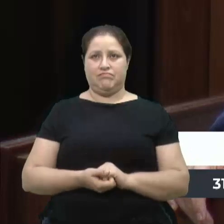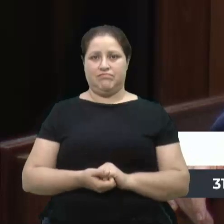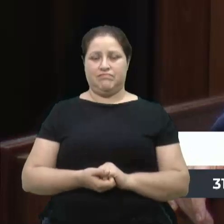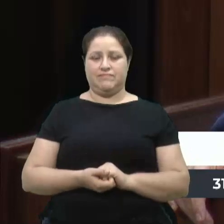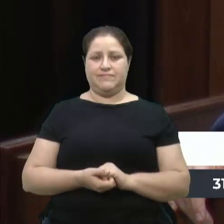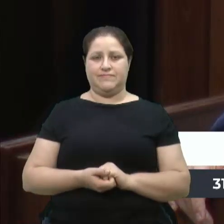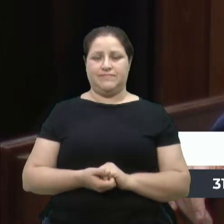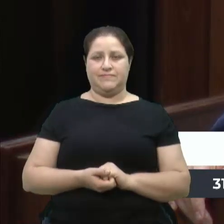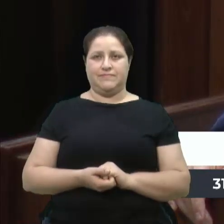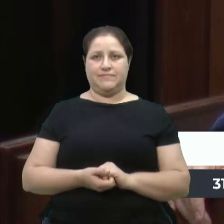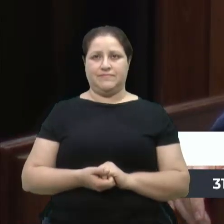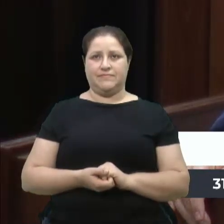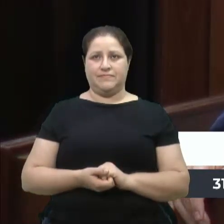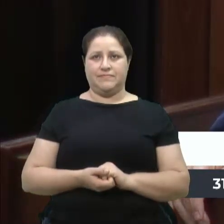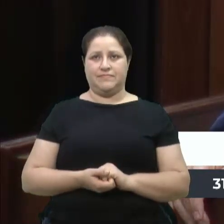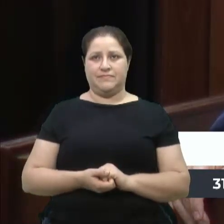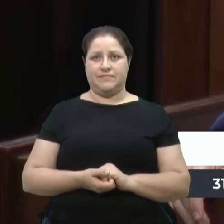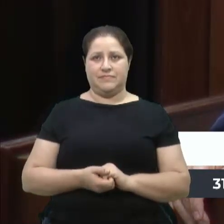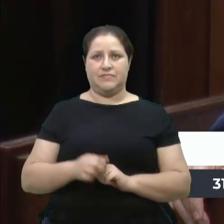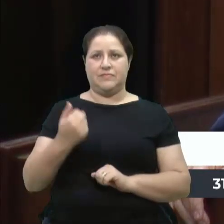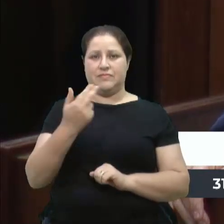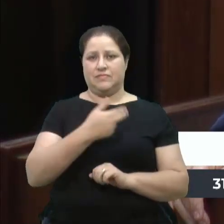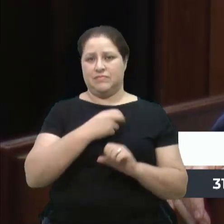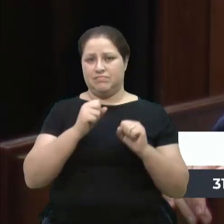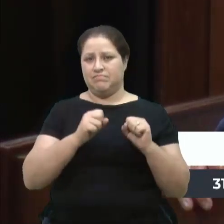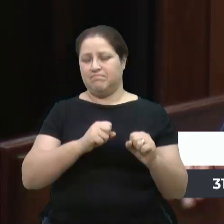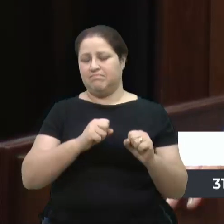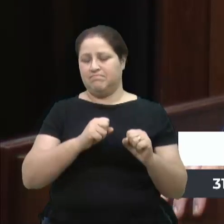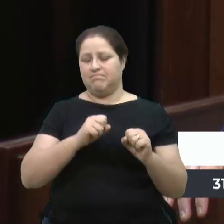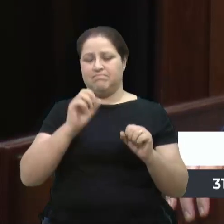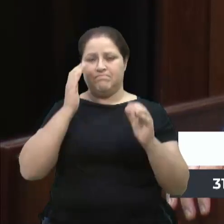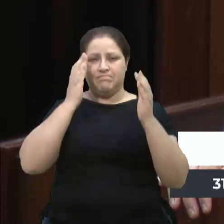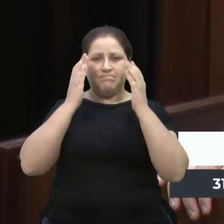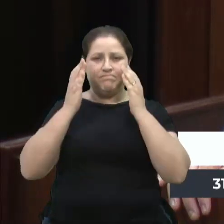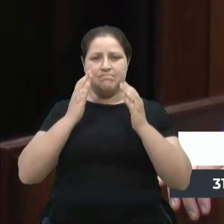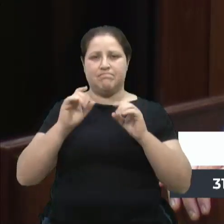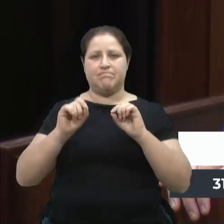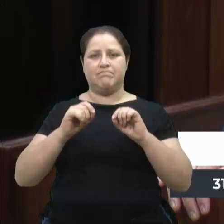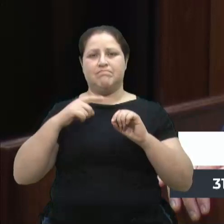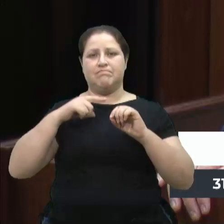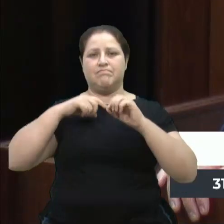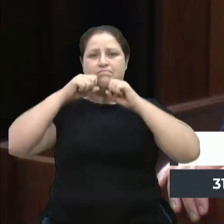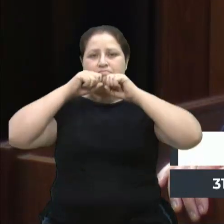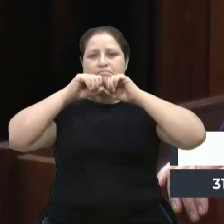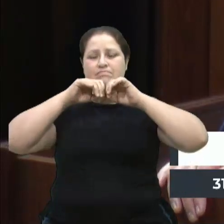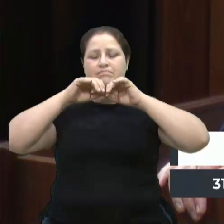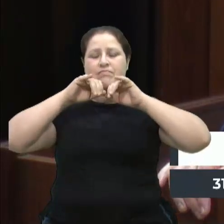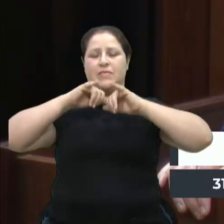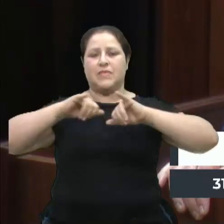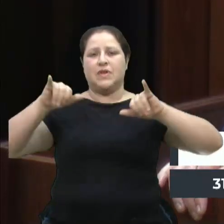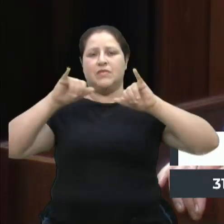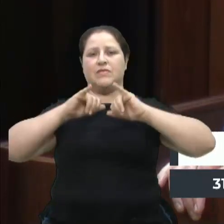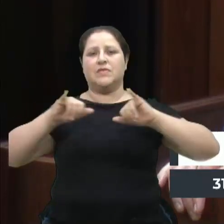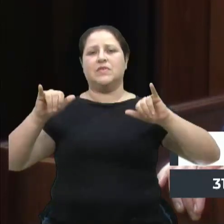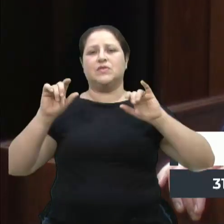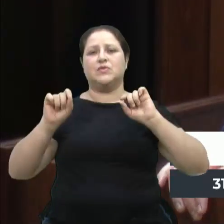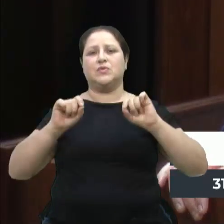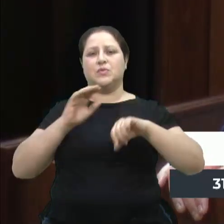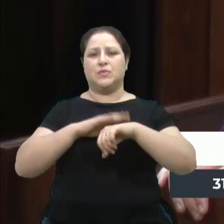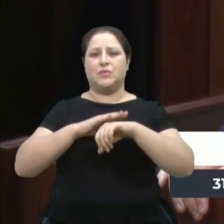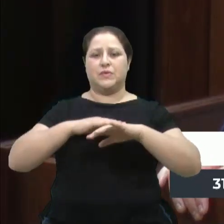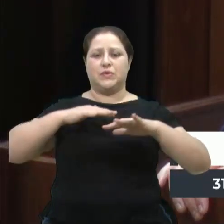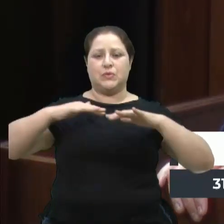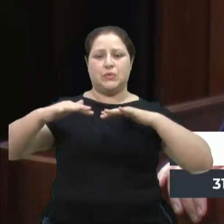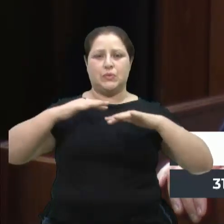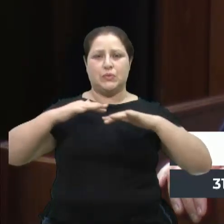aonde a gente pode fazer uma breve análise. Qual foi a mensagem, vereador Zanquim, que aquele momento das